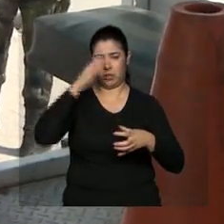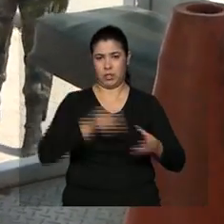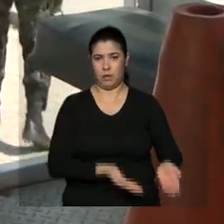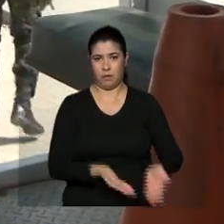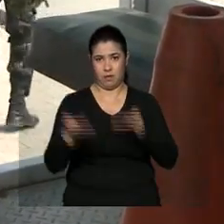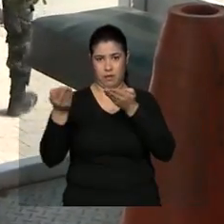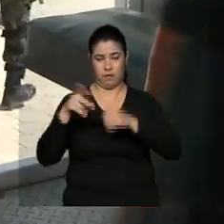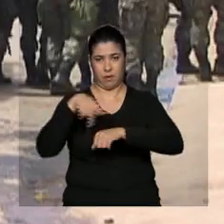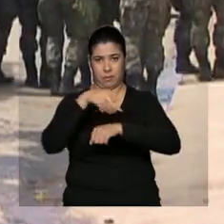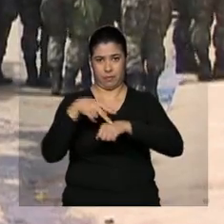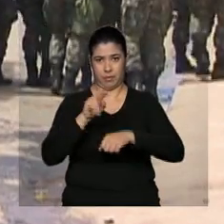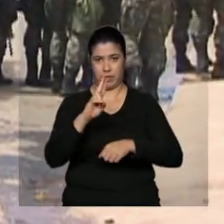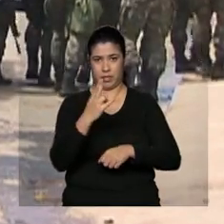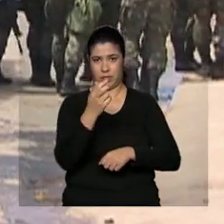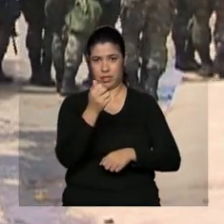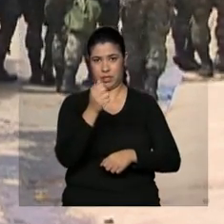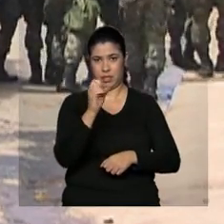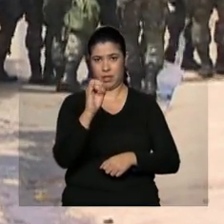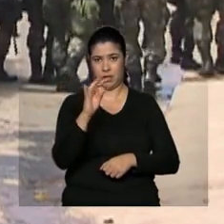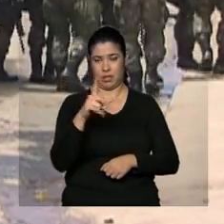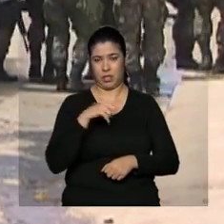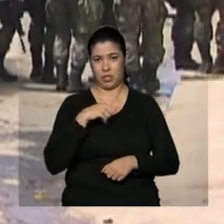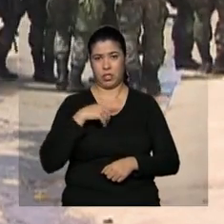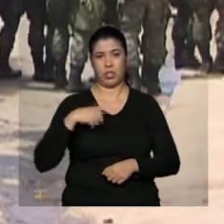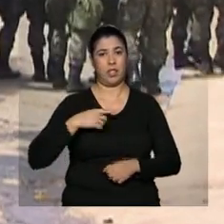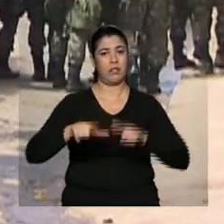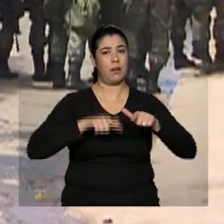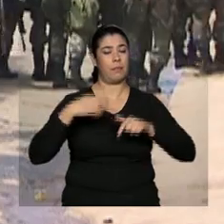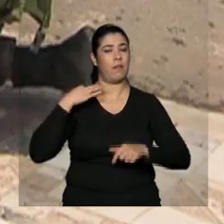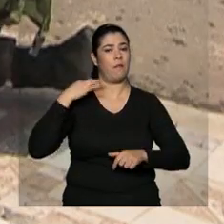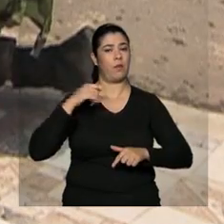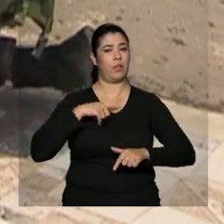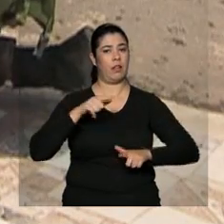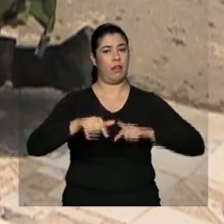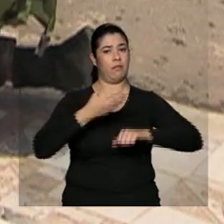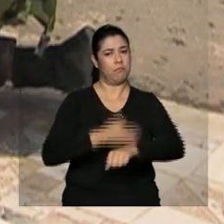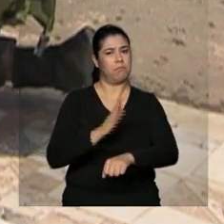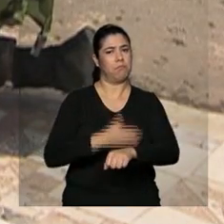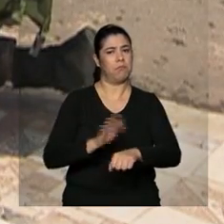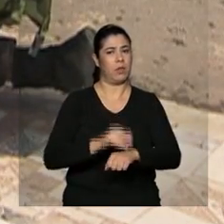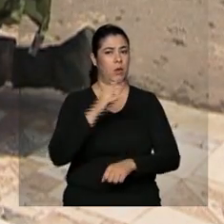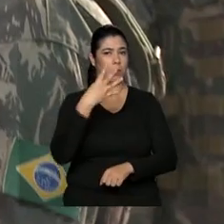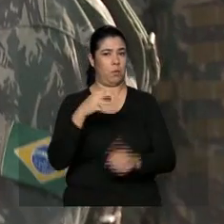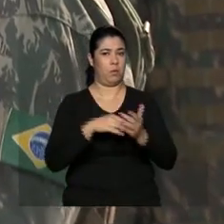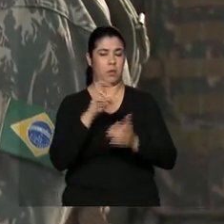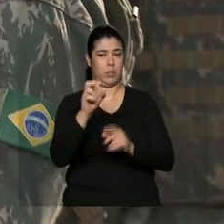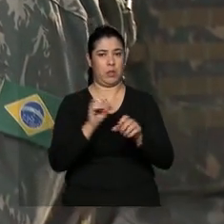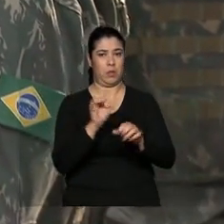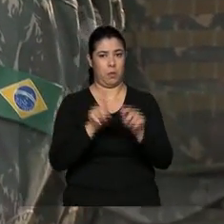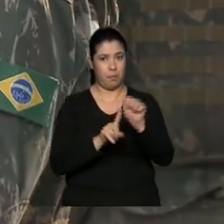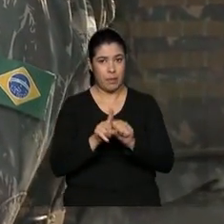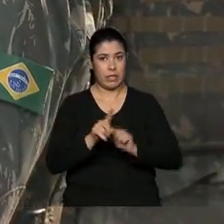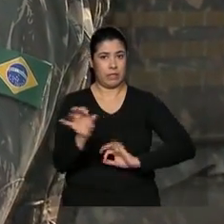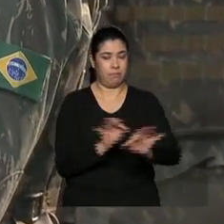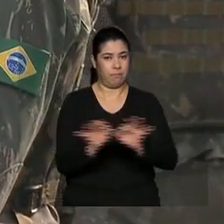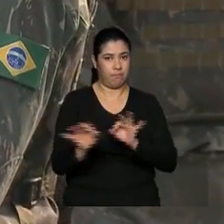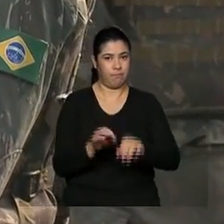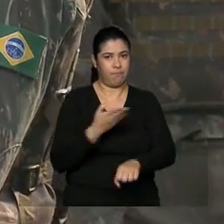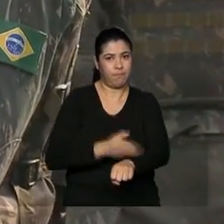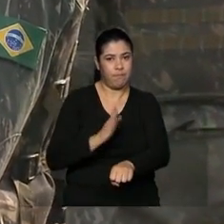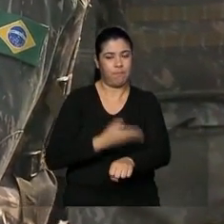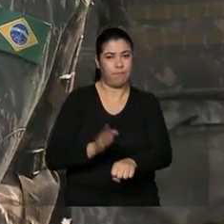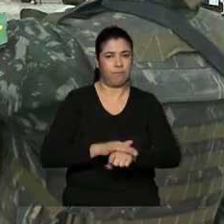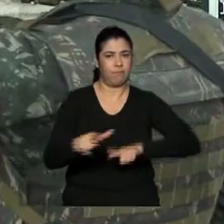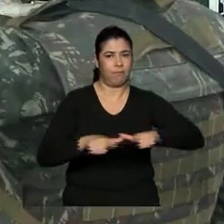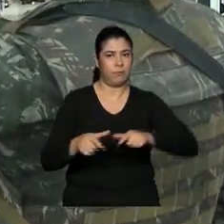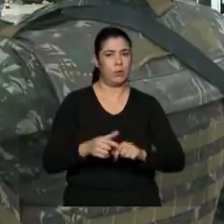de paz são voluntários que passam por um treinamento de 4 a 5 meses. Nesse período, eles são preparados para agir em diversas situações de garantia